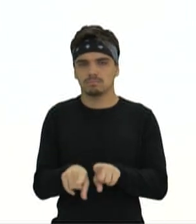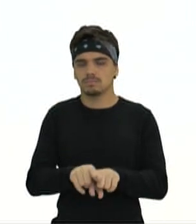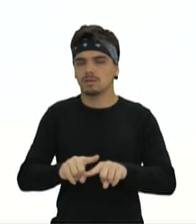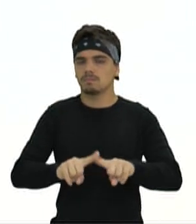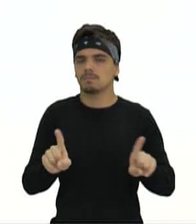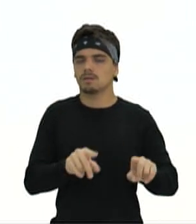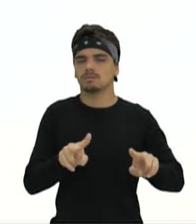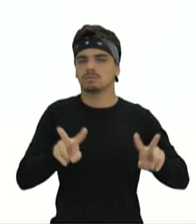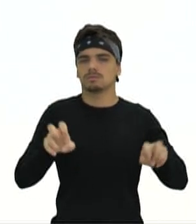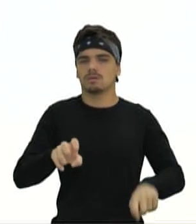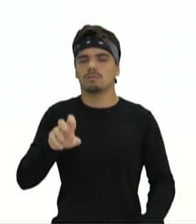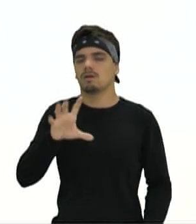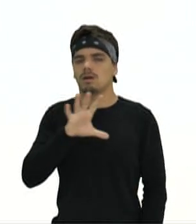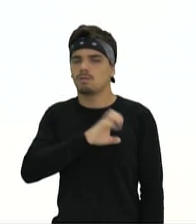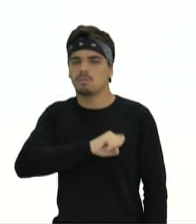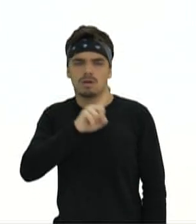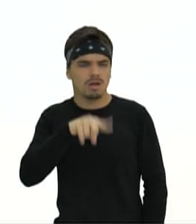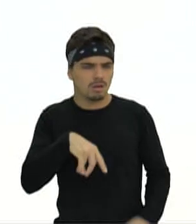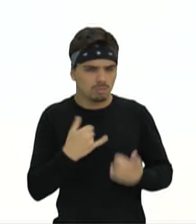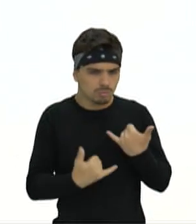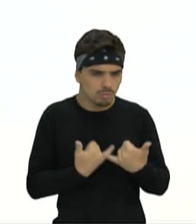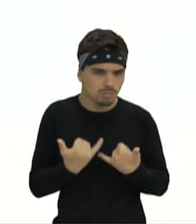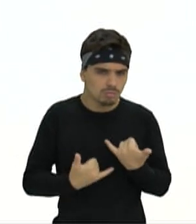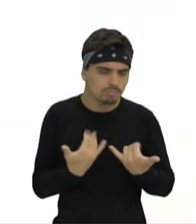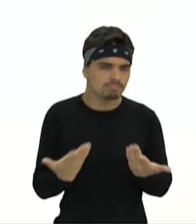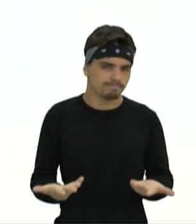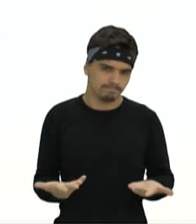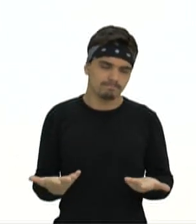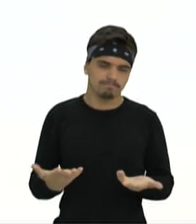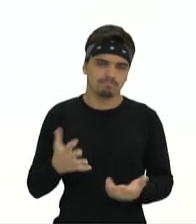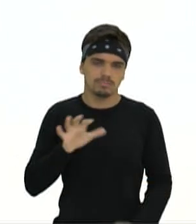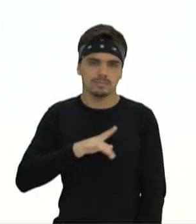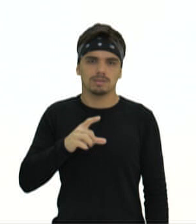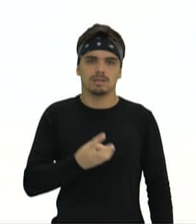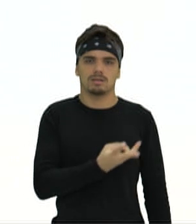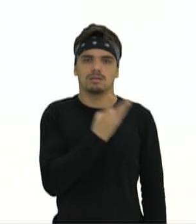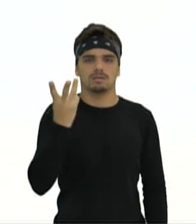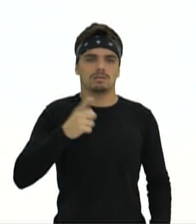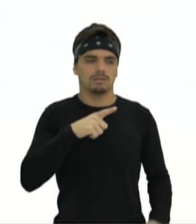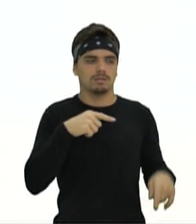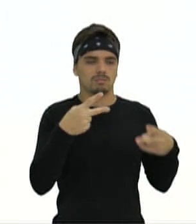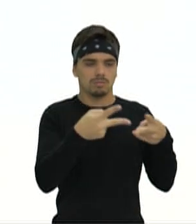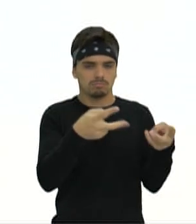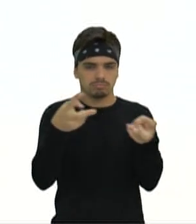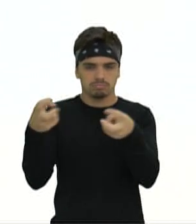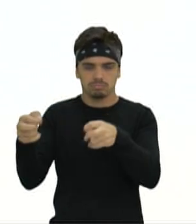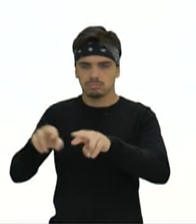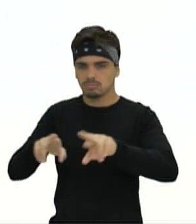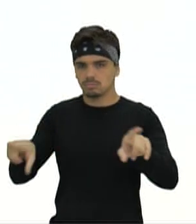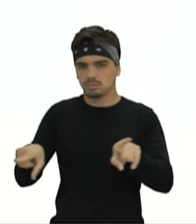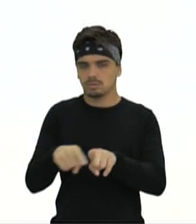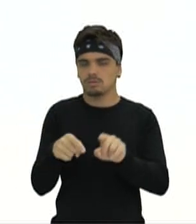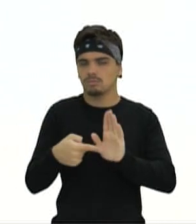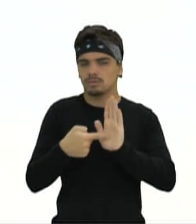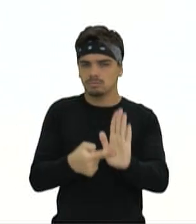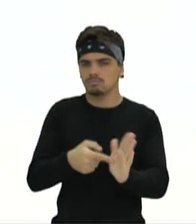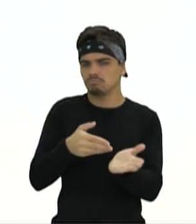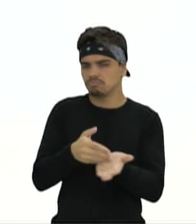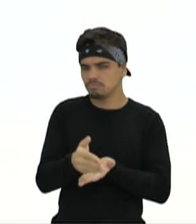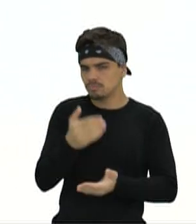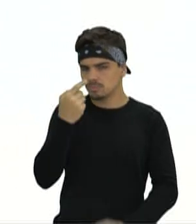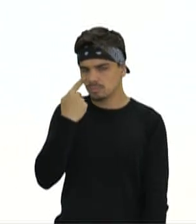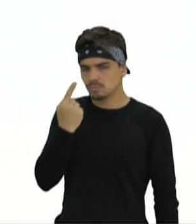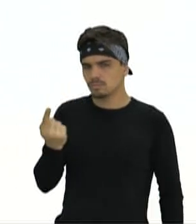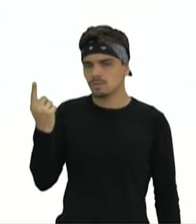do Love is a Game, do amor ser um jogo, as 3 têm algumas visões aqui. Só para a gente poder dar um pontapé inicial.